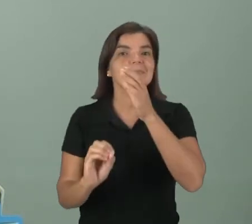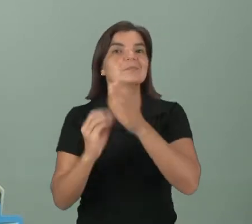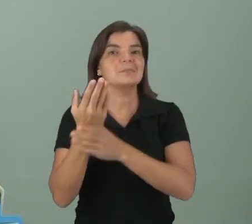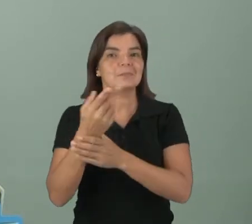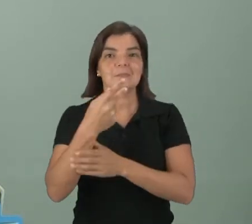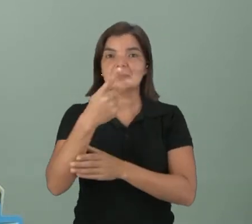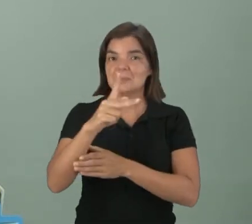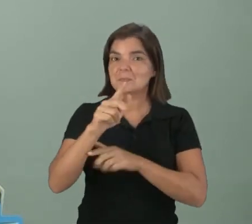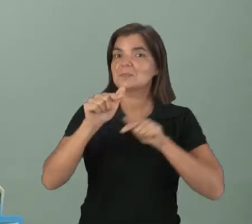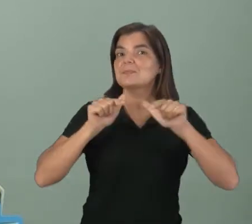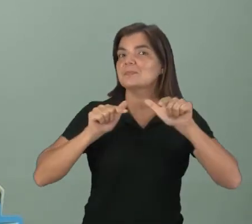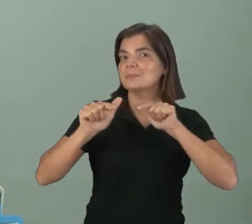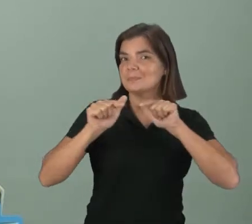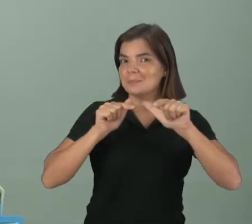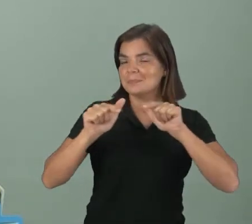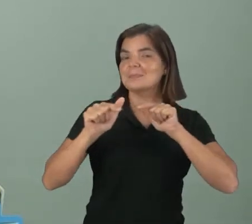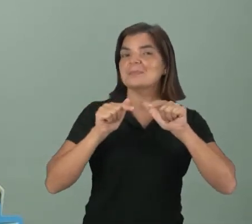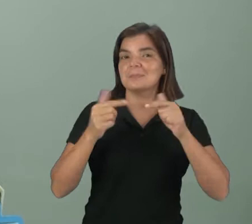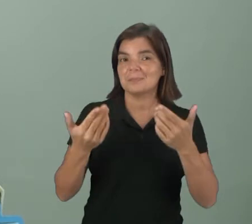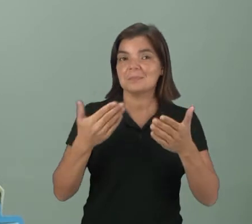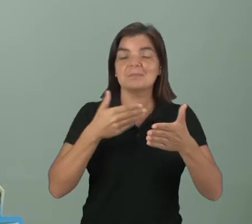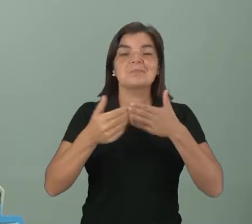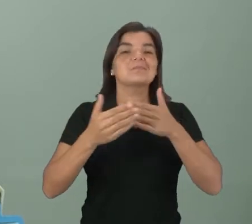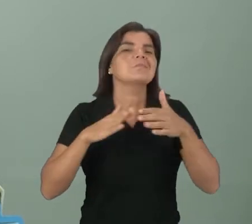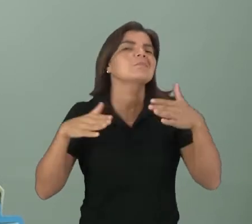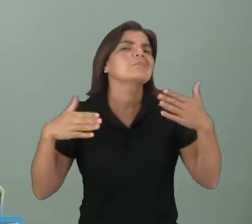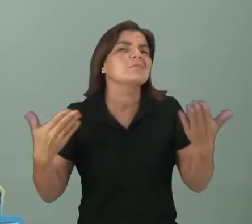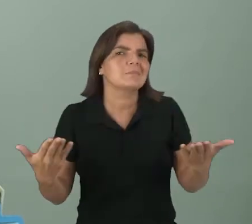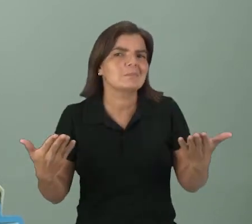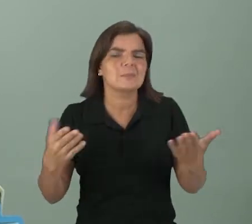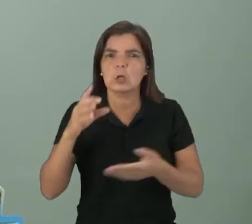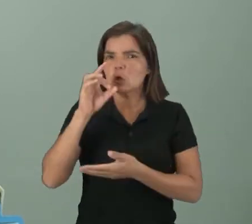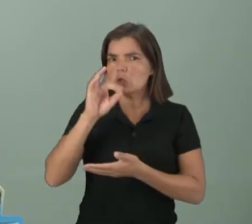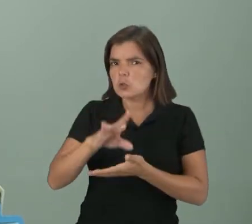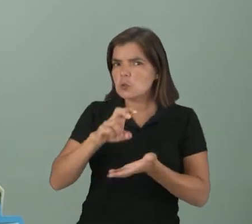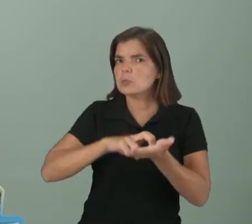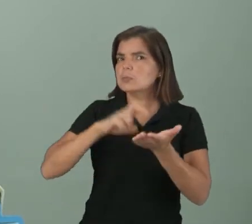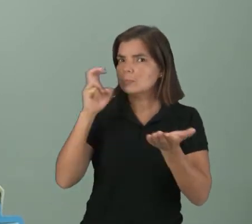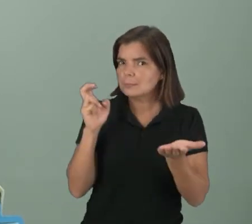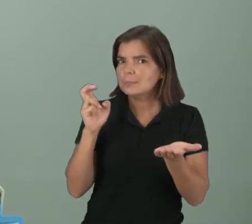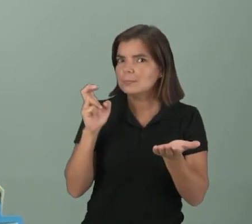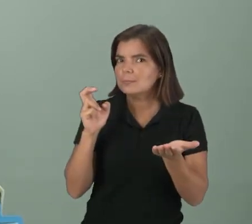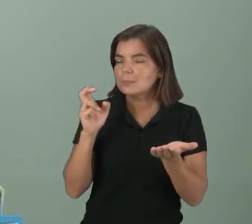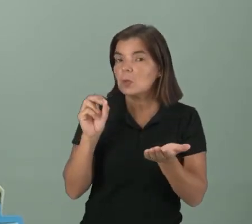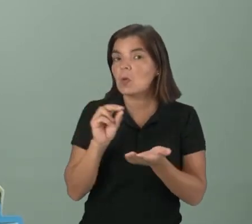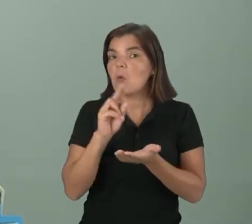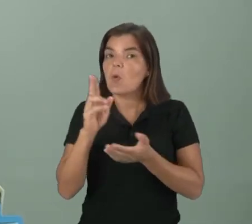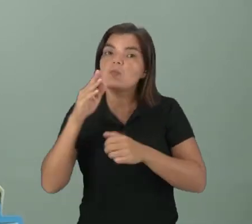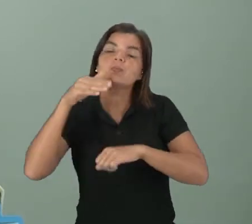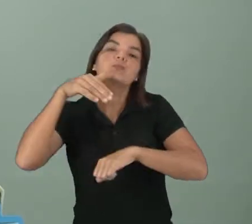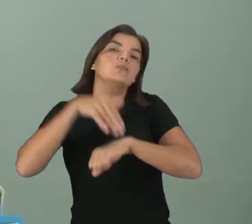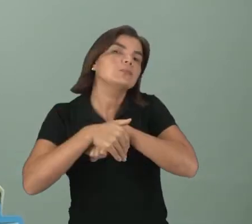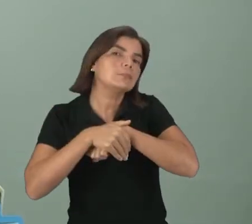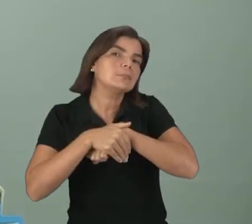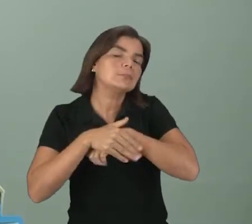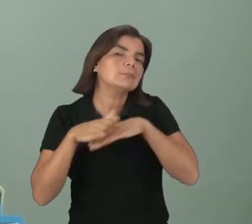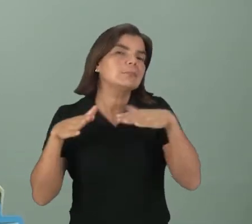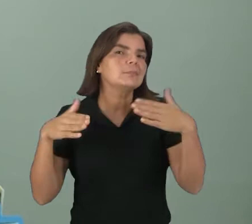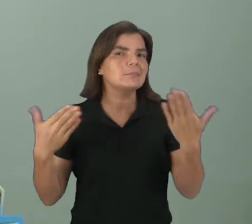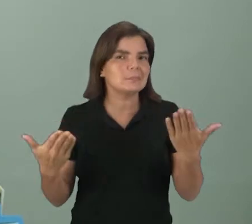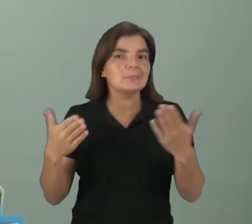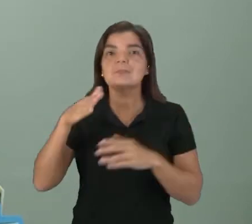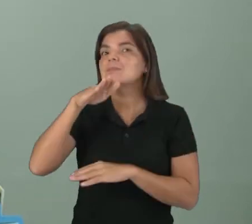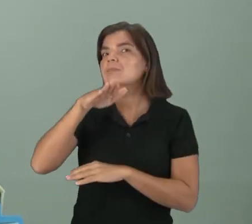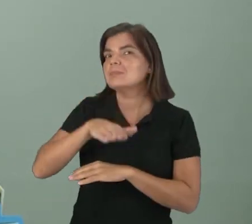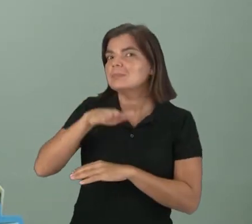realiza as suas atividades em qual período somente no período da manhã ou no período somente no período